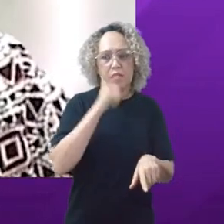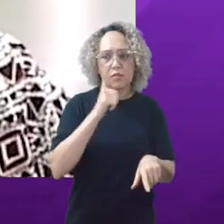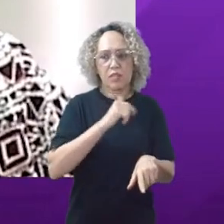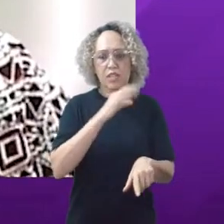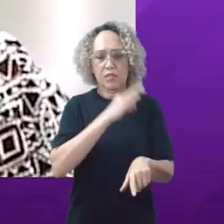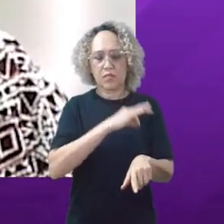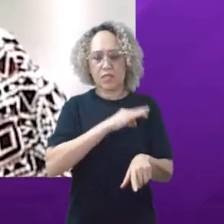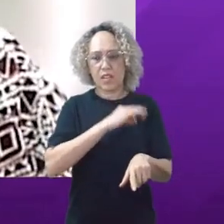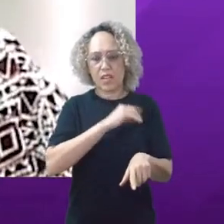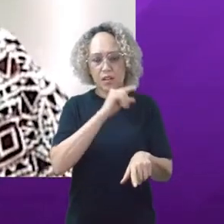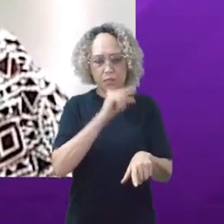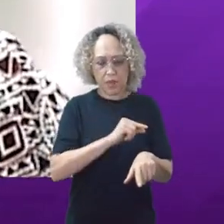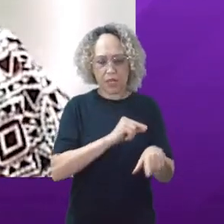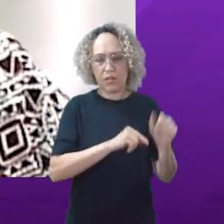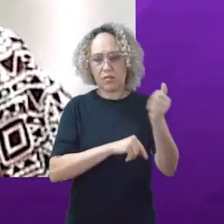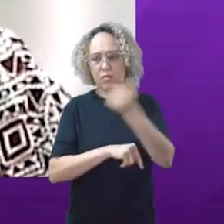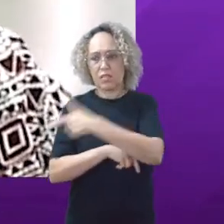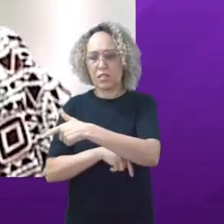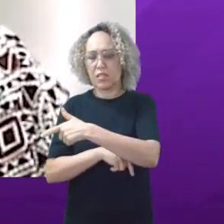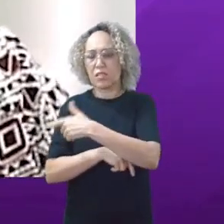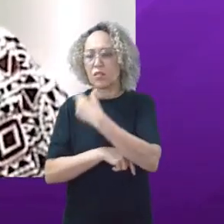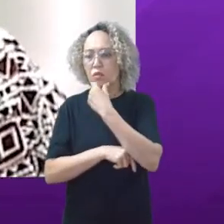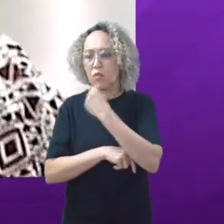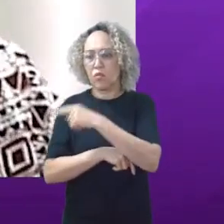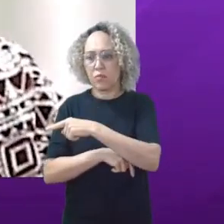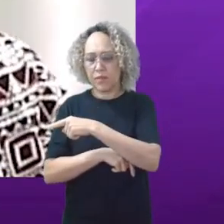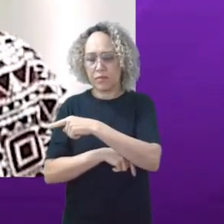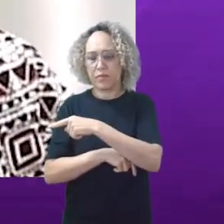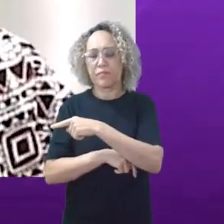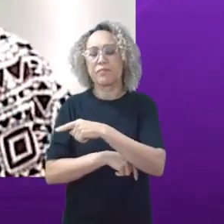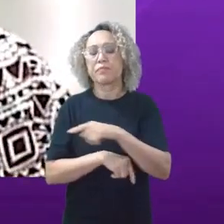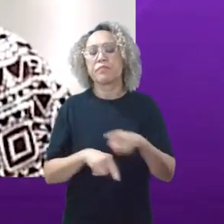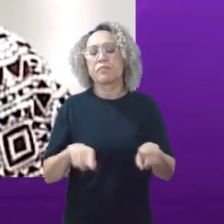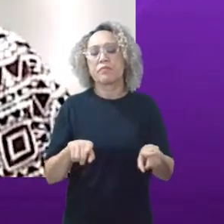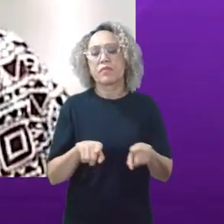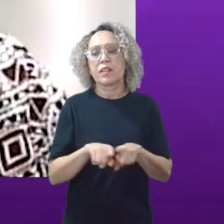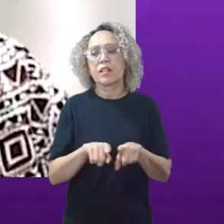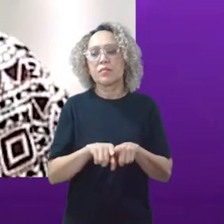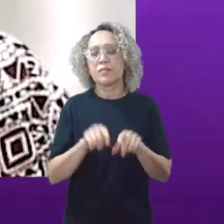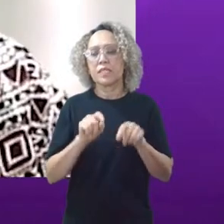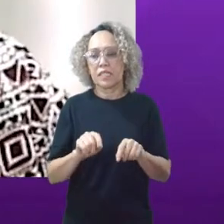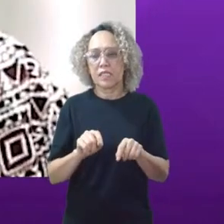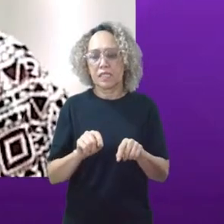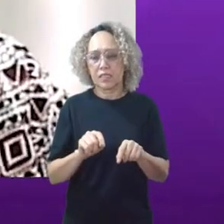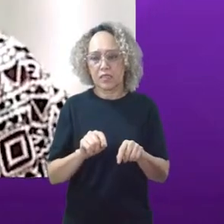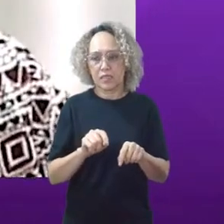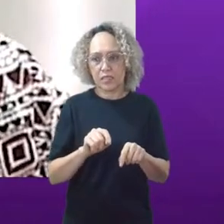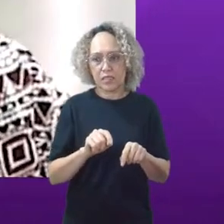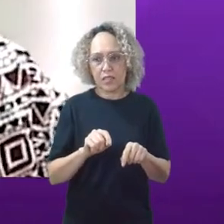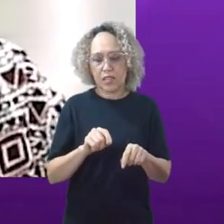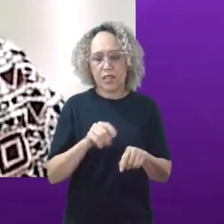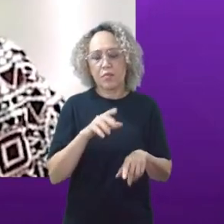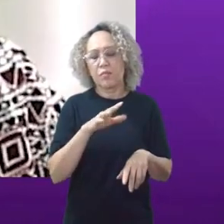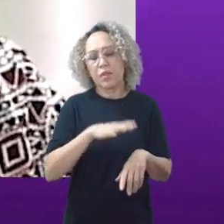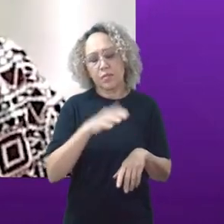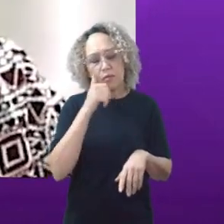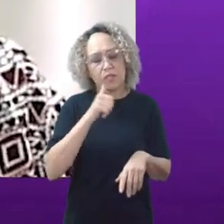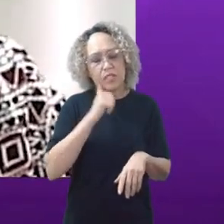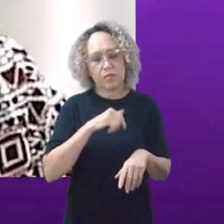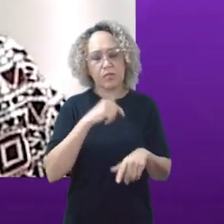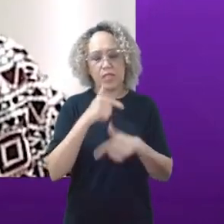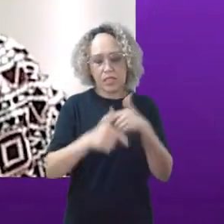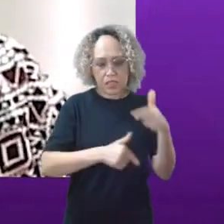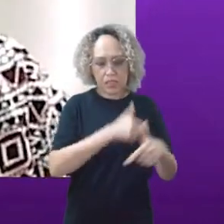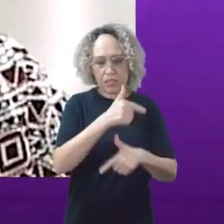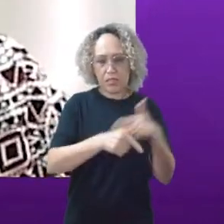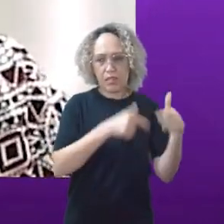menores salários do que homens, sem falar em que há situações em que, mesmo quando estamos em postos